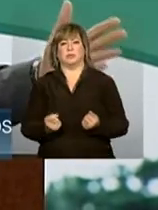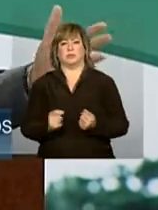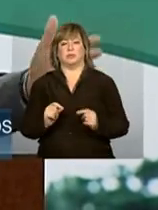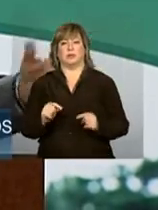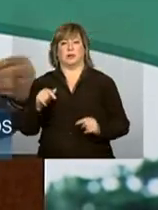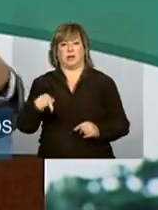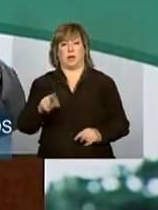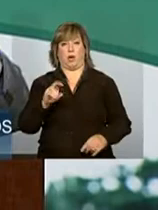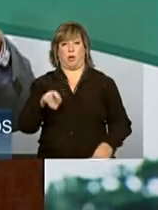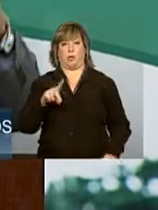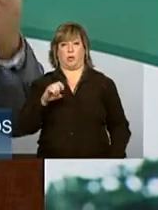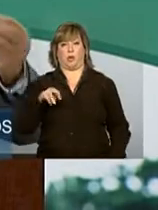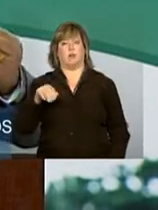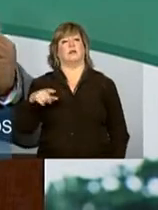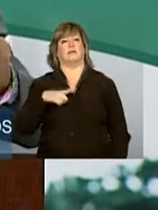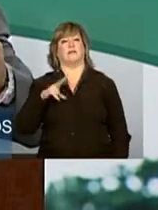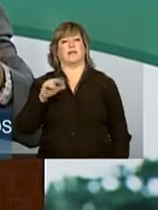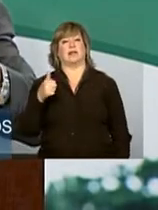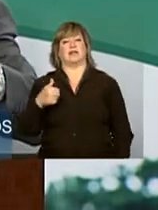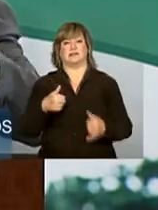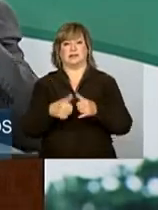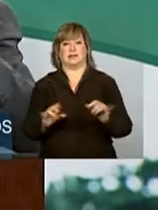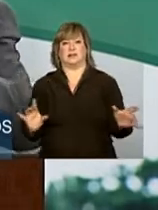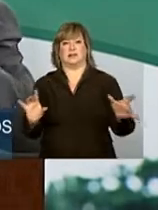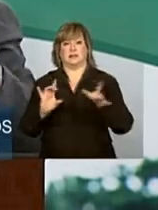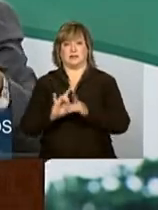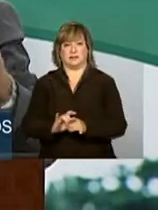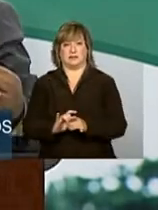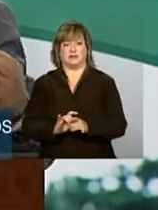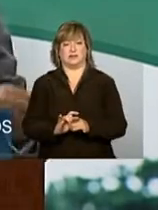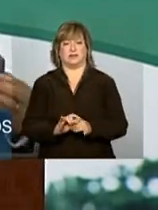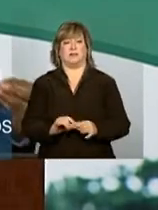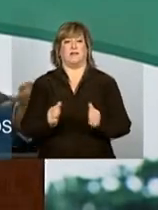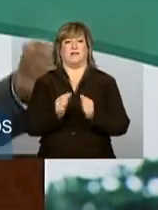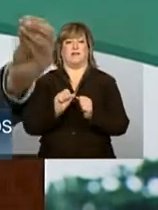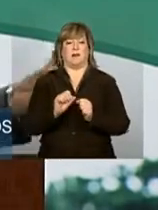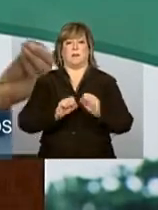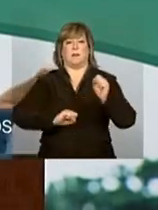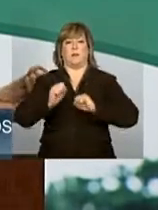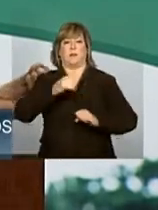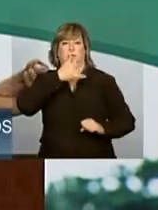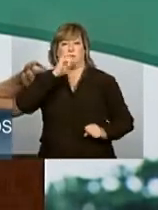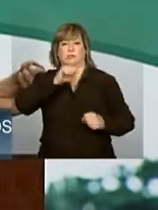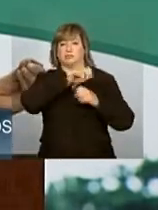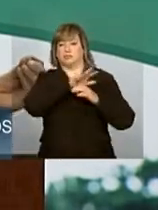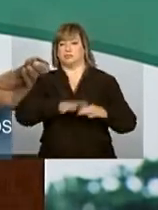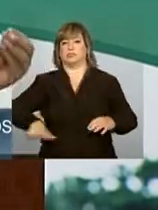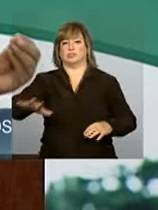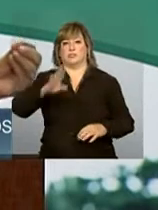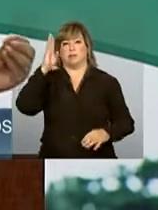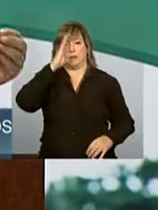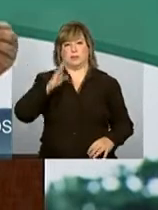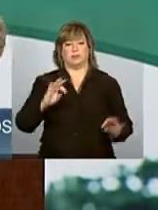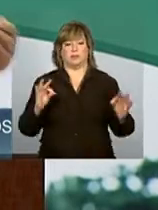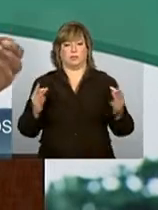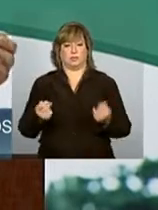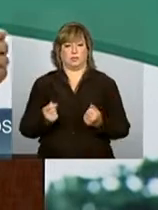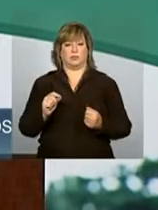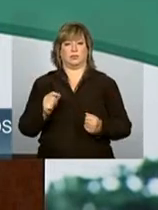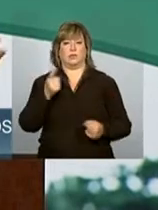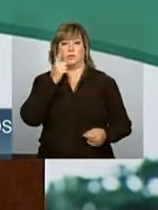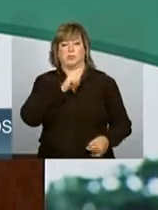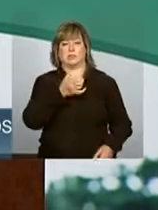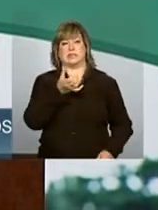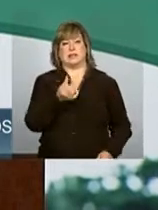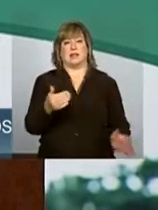o estado de Rondônia estará interligado na produção de energia elétrica para todo o Brasil, chegando a